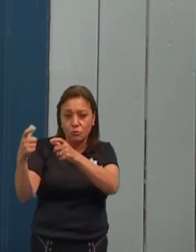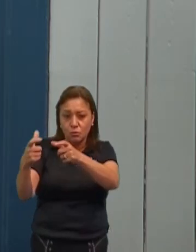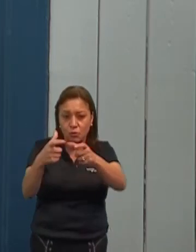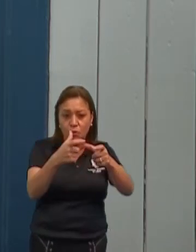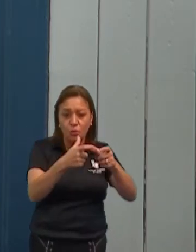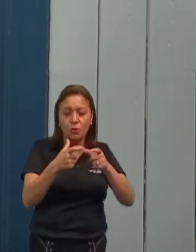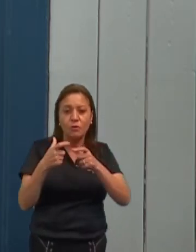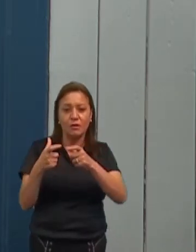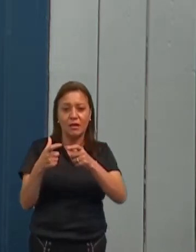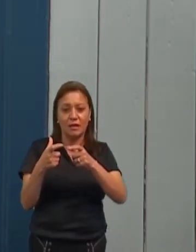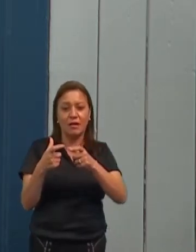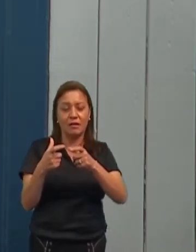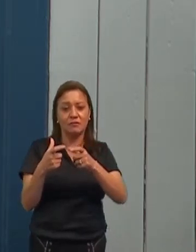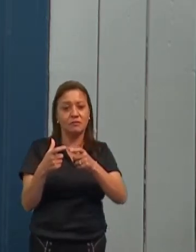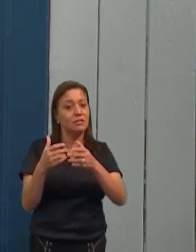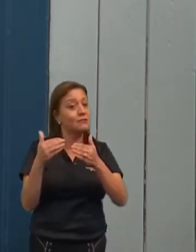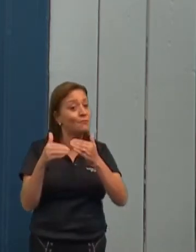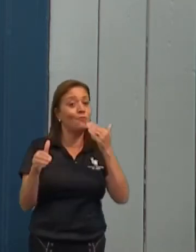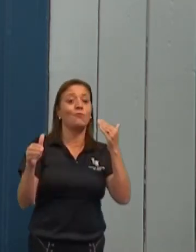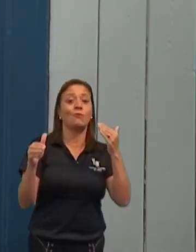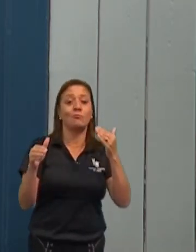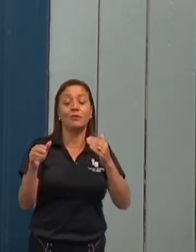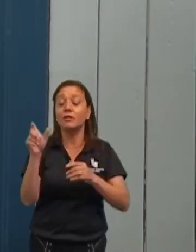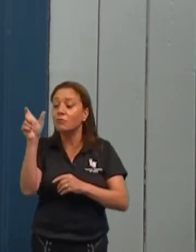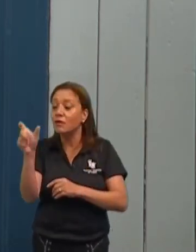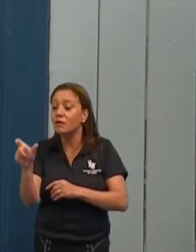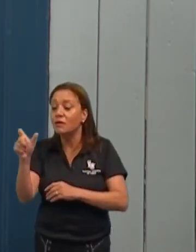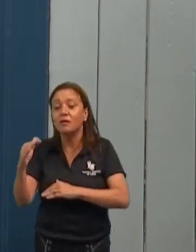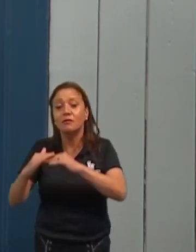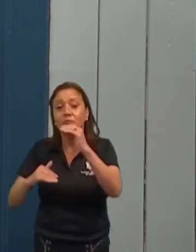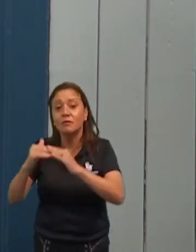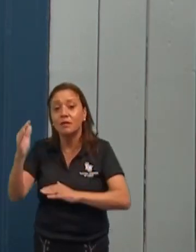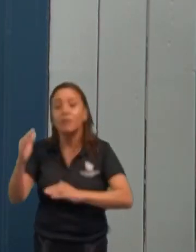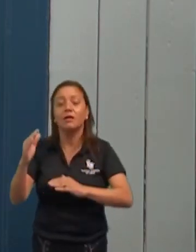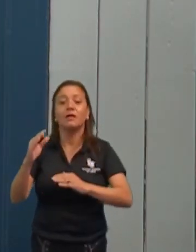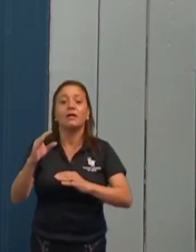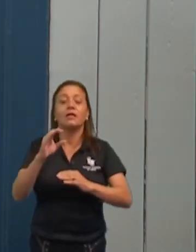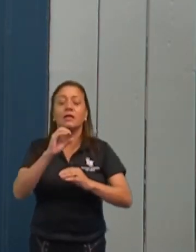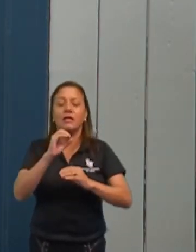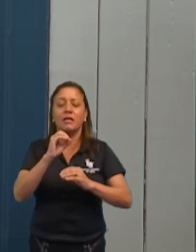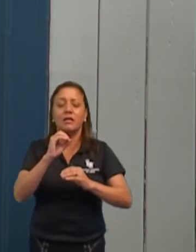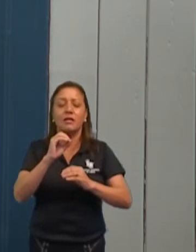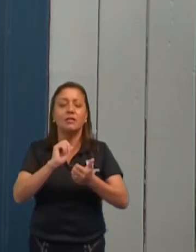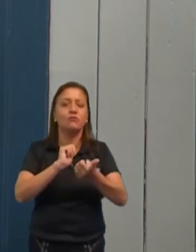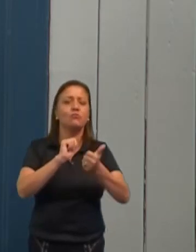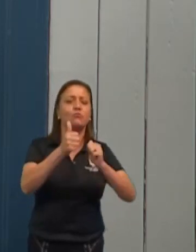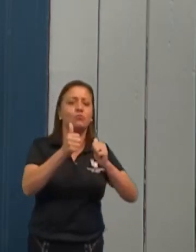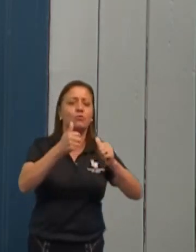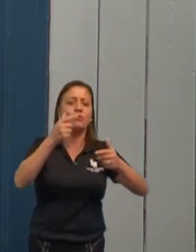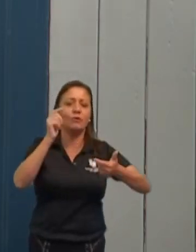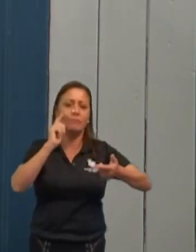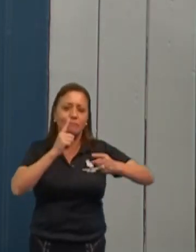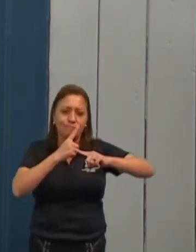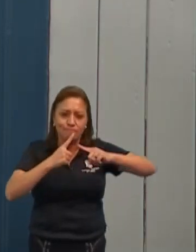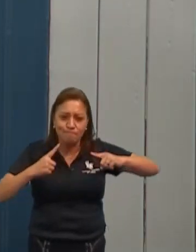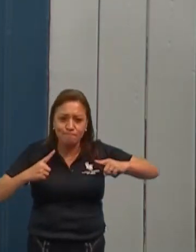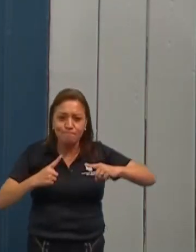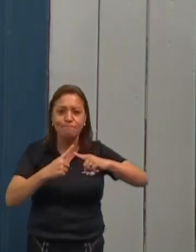congreguem atiradores de nível desportivo, olímpico, e cancela todos os registros